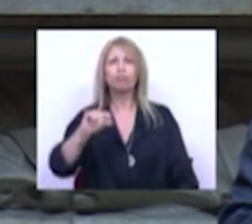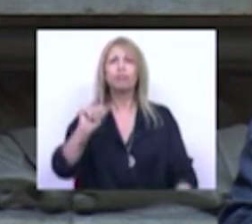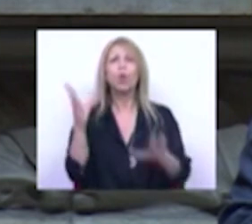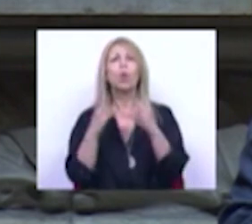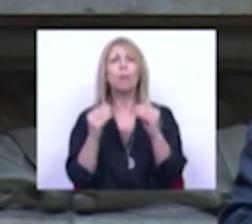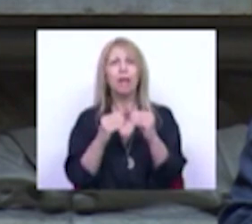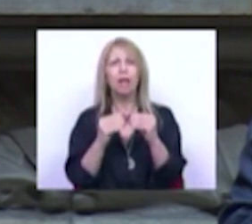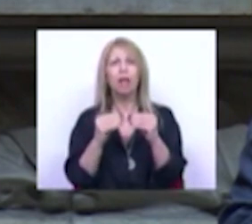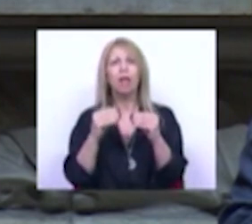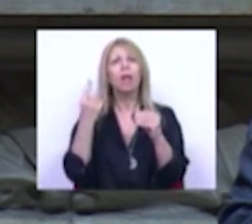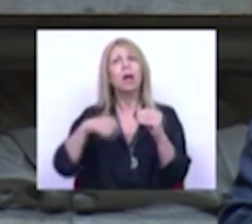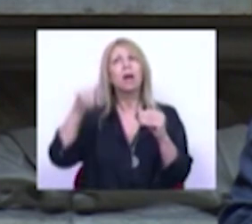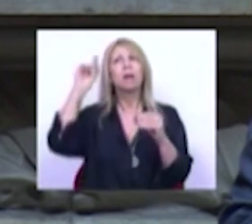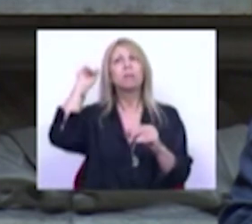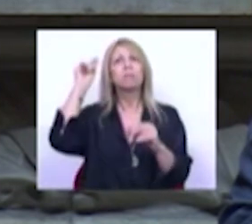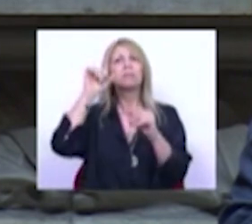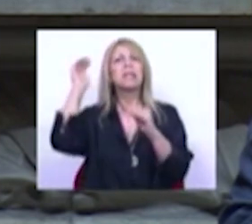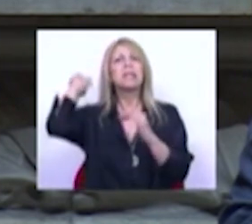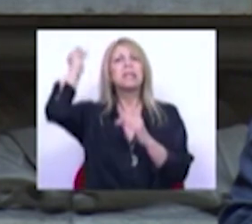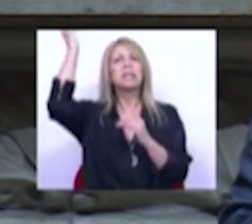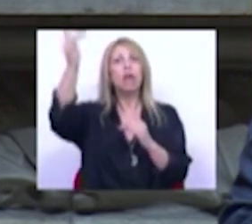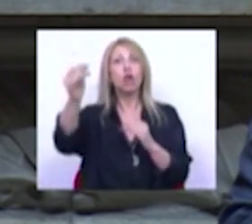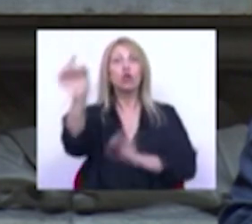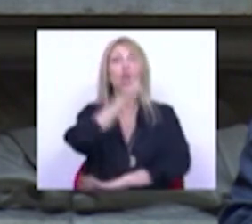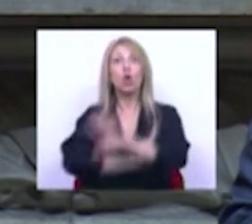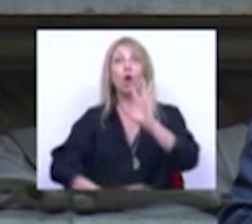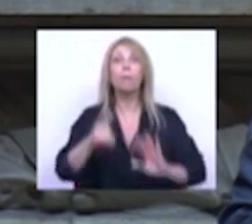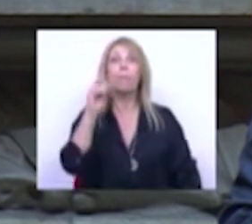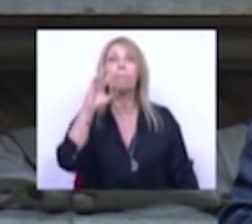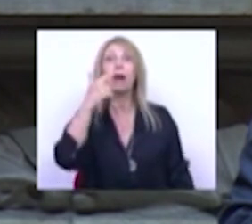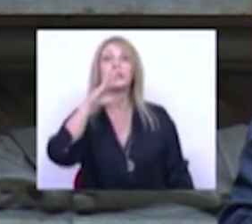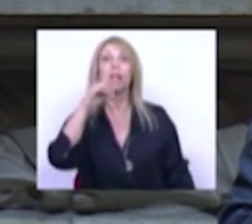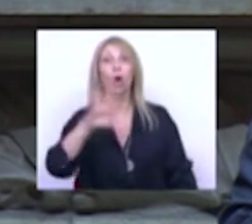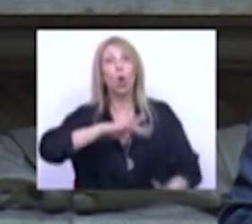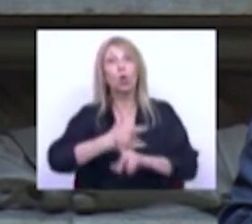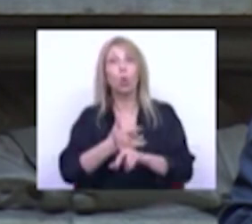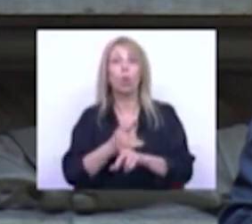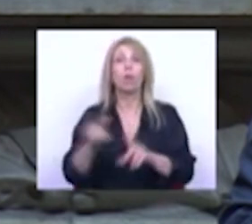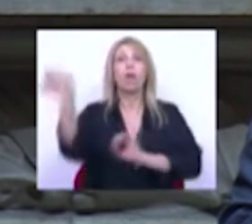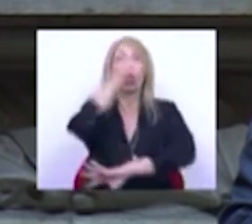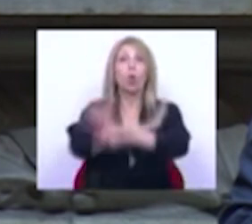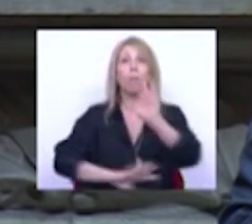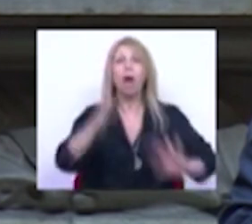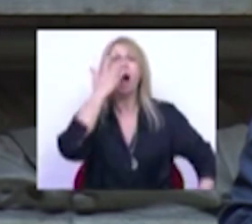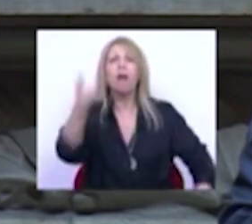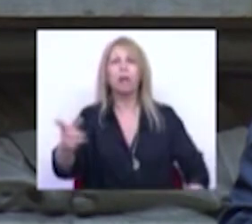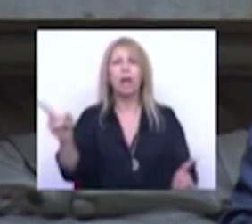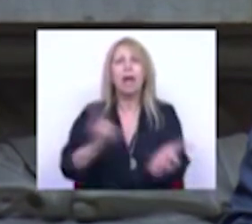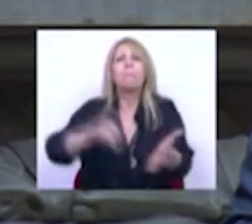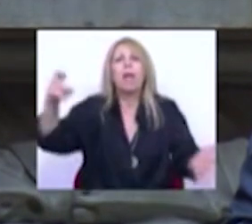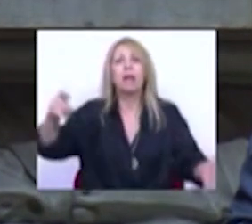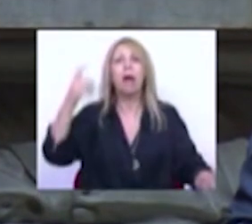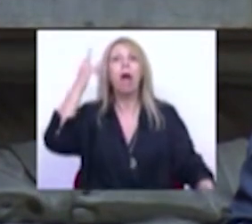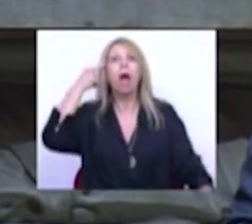nos céus da Europa Báltica, ou noutras Europas, Áfricas, Américas ou Ásias,